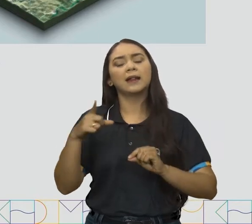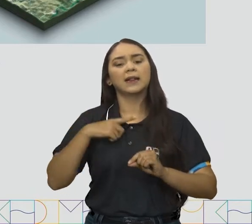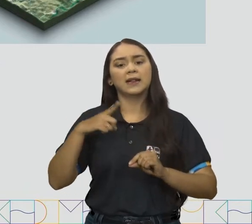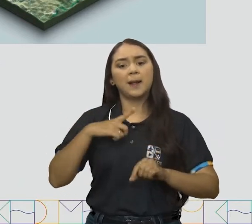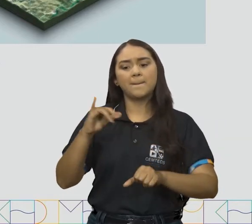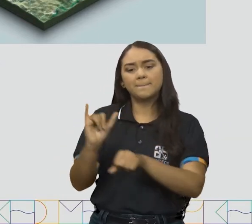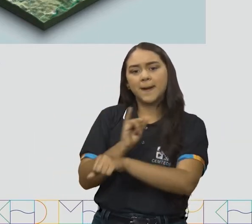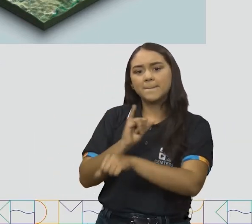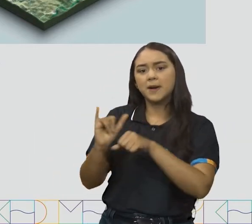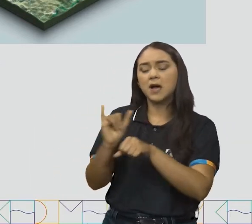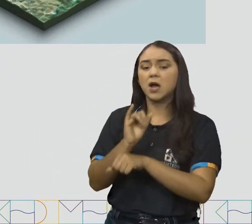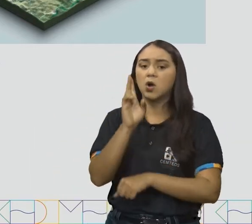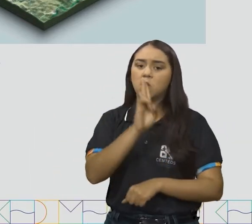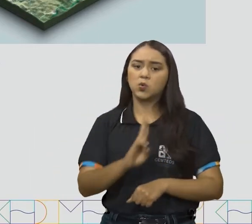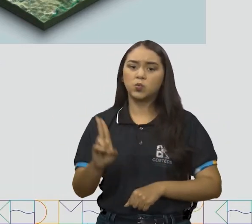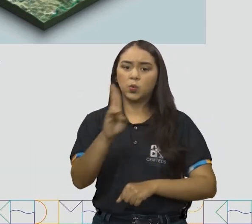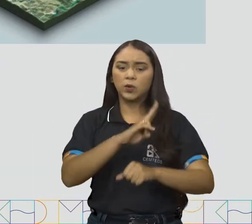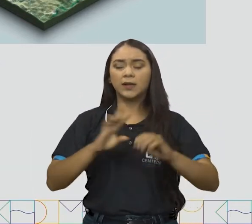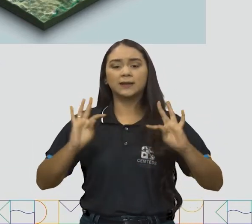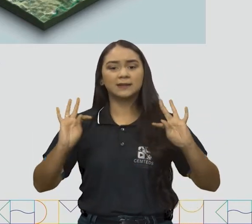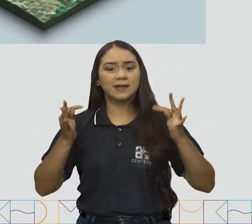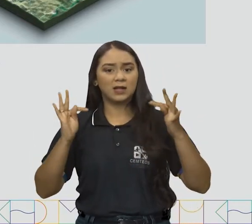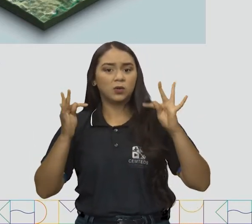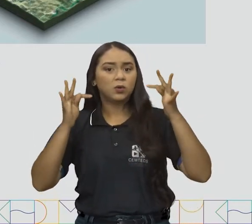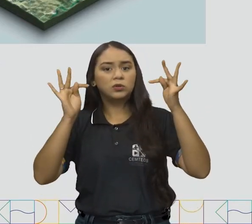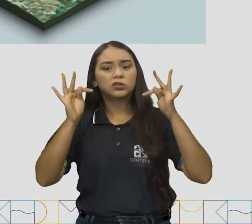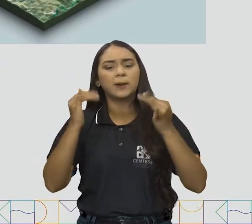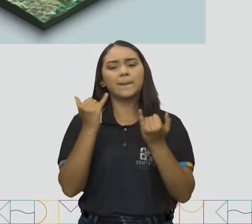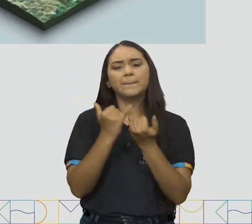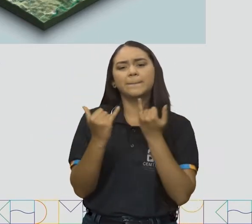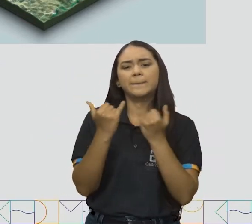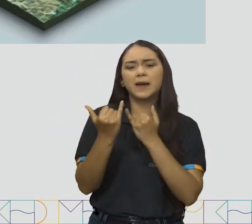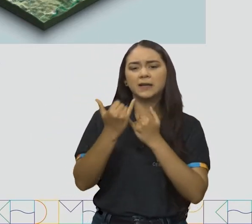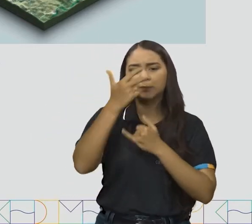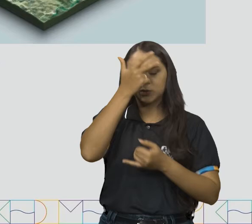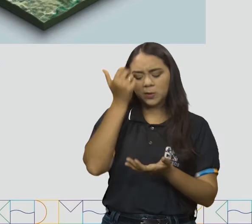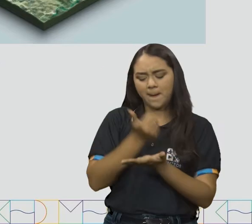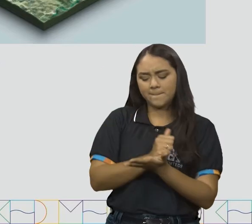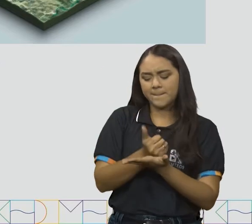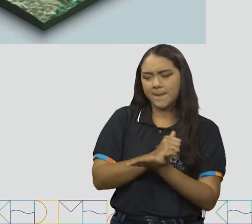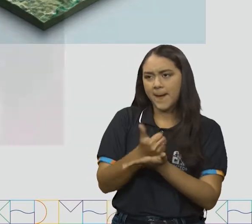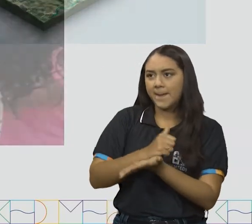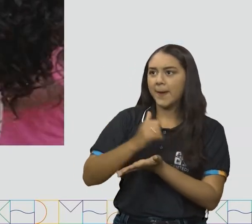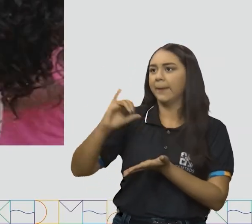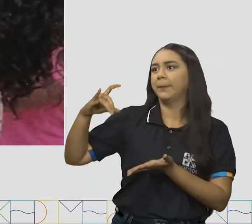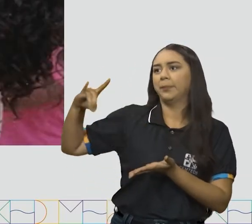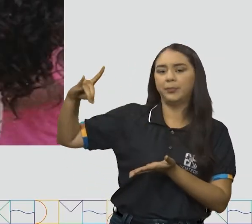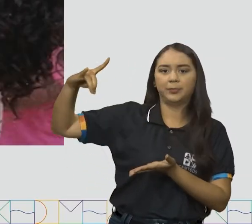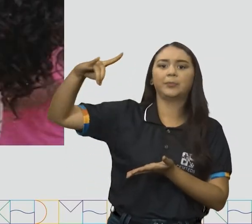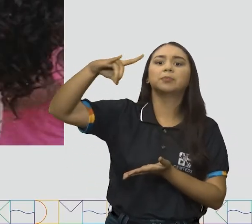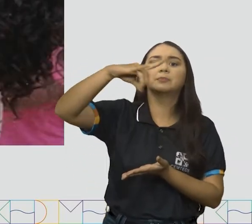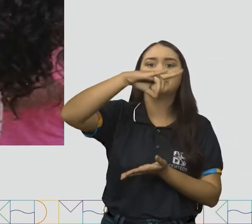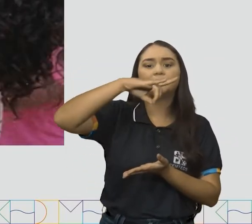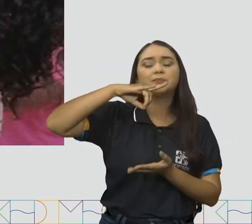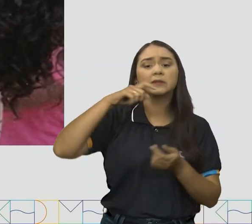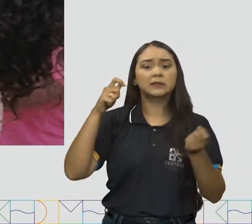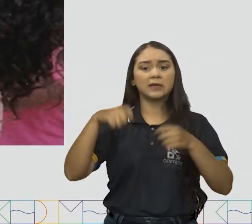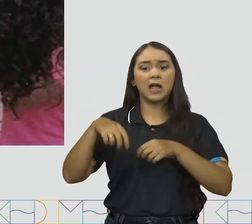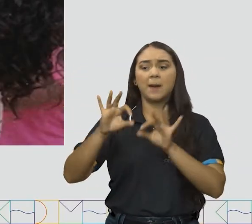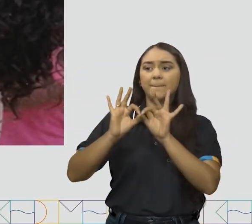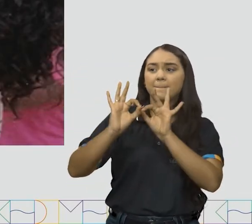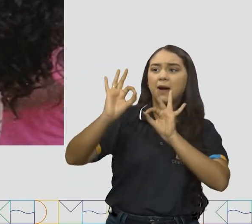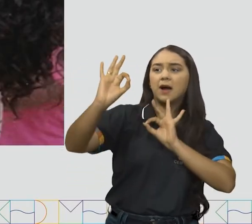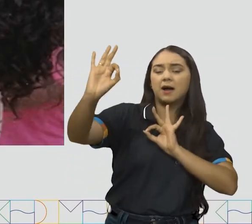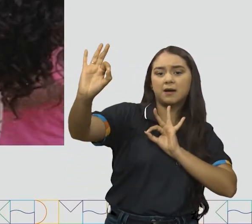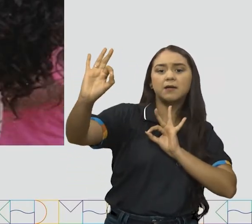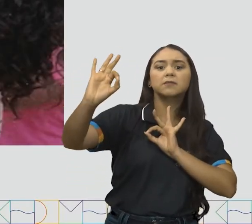prática, são equipamentos que usam uma tecnologia similar ao dos clássicos veículos de controle remoto. São comandados à distância por